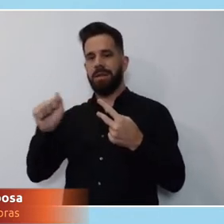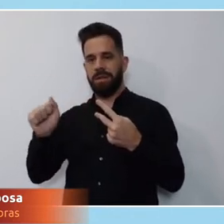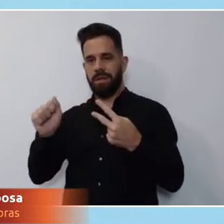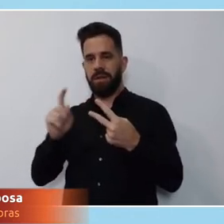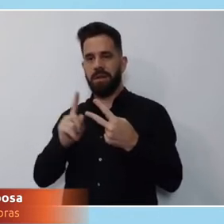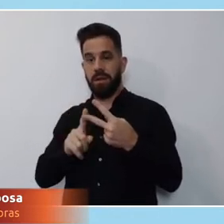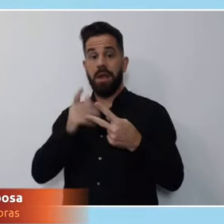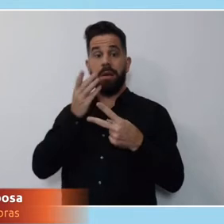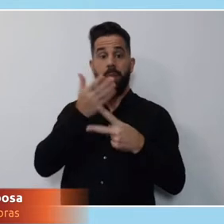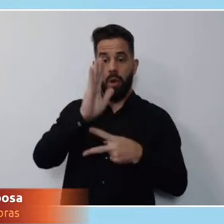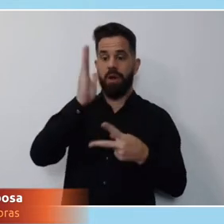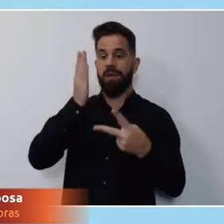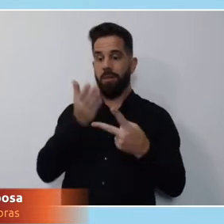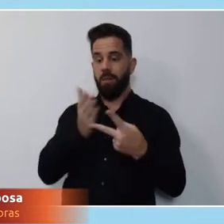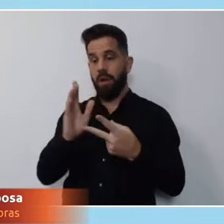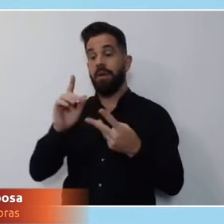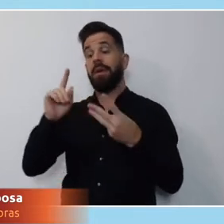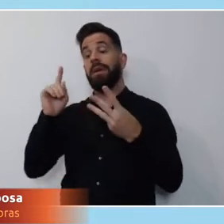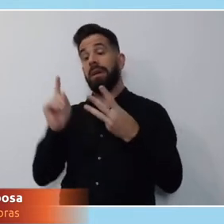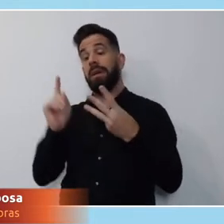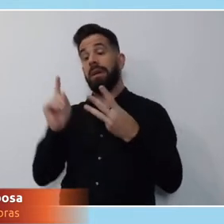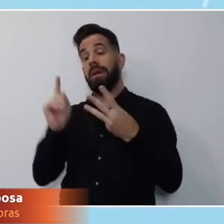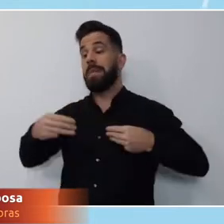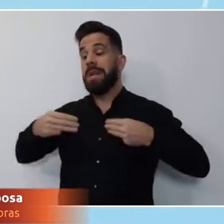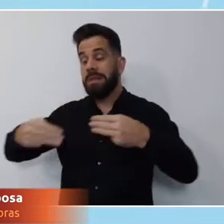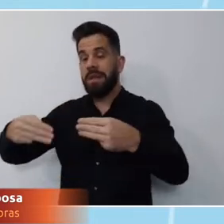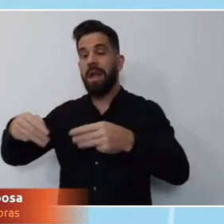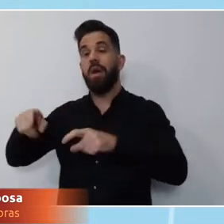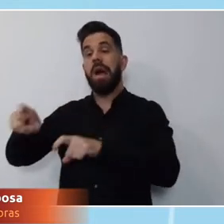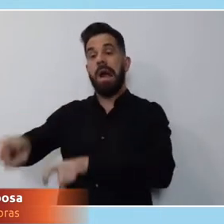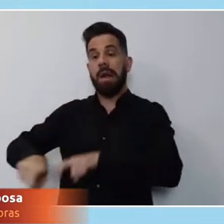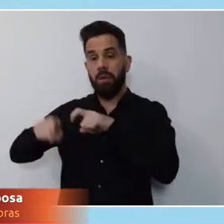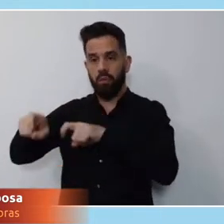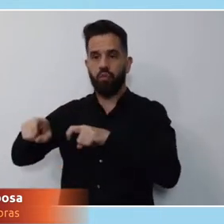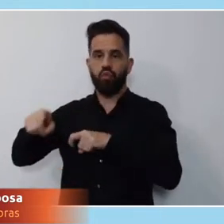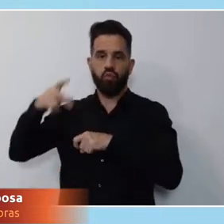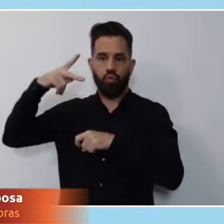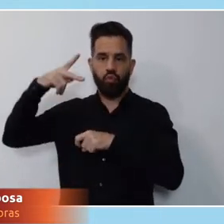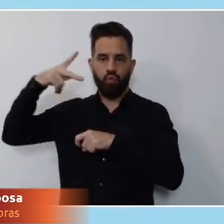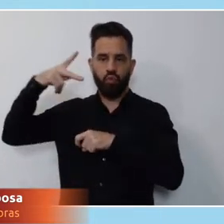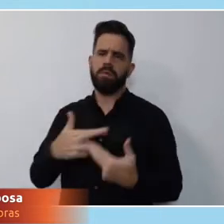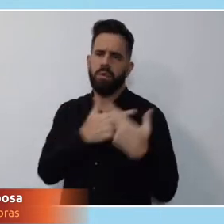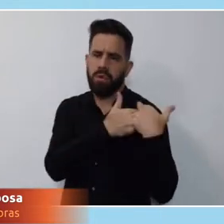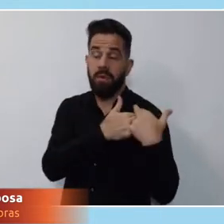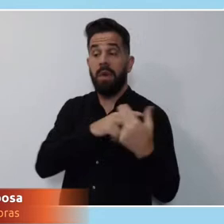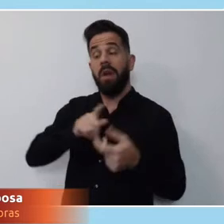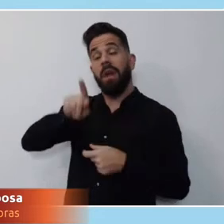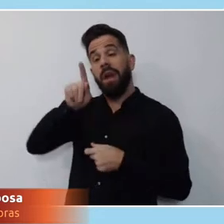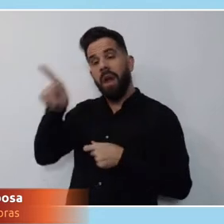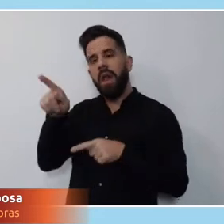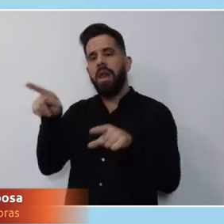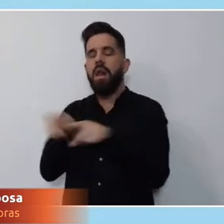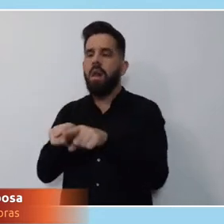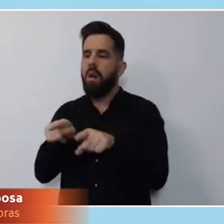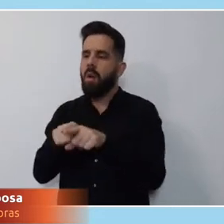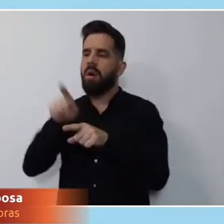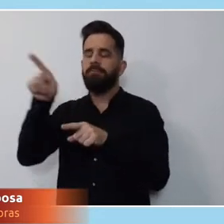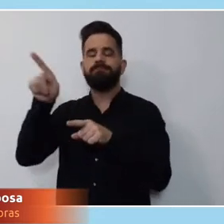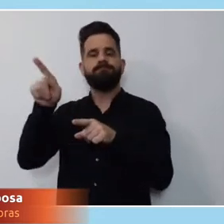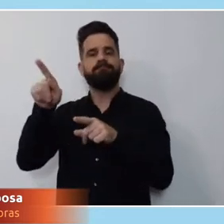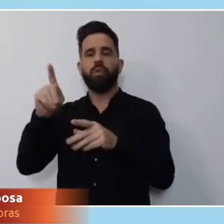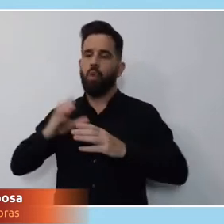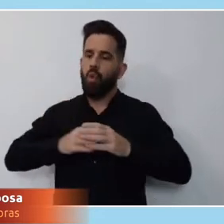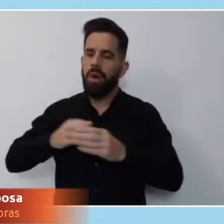alguma mudança que está proposta, o Ministério da Agricultura, ele vai meio que ser o coordenador dessa liberação. Então,